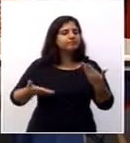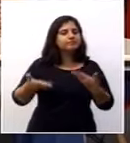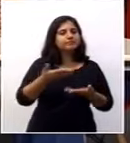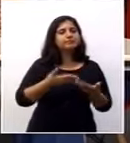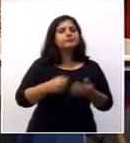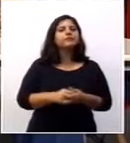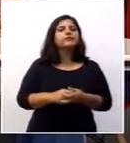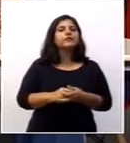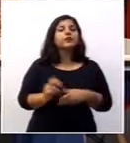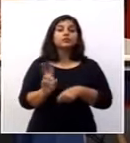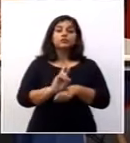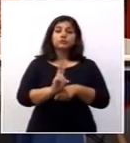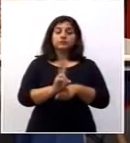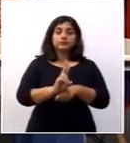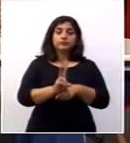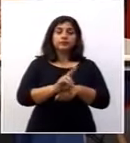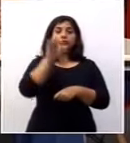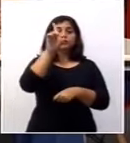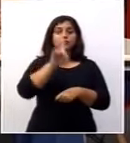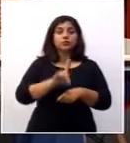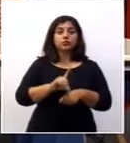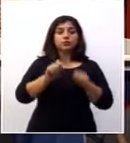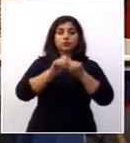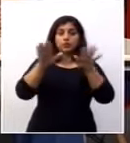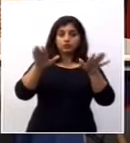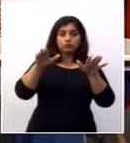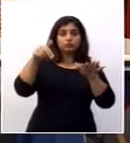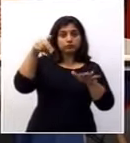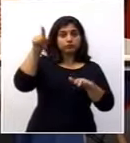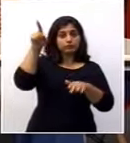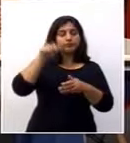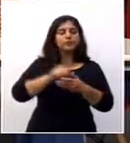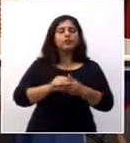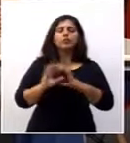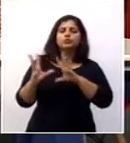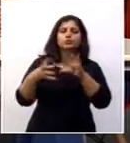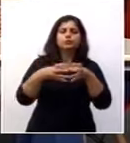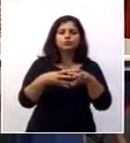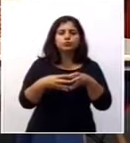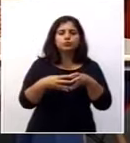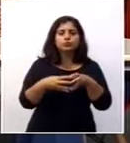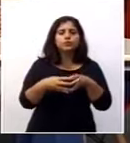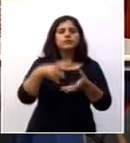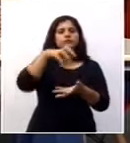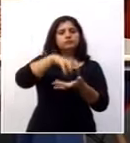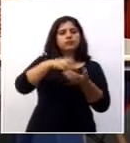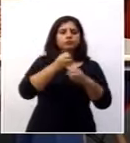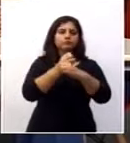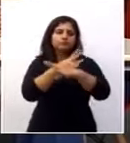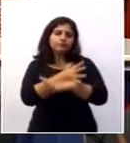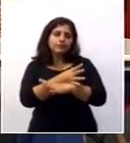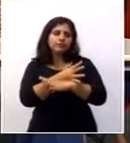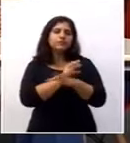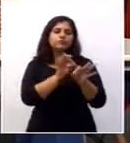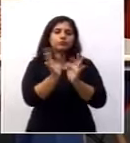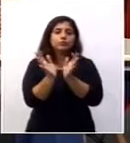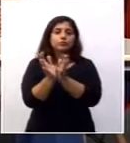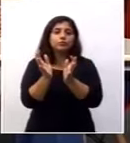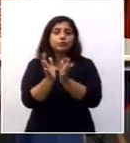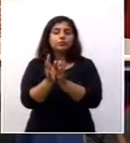a supervisão da diretoria Guarulhos Norte, a toda a equipe do Centro de Mídias, a equipe da Escola